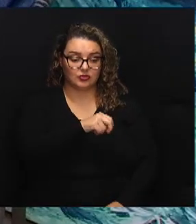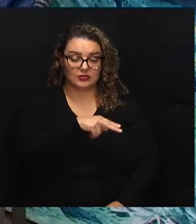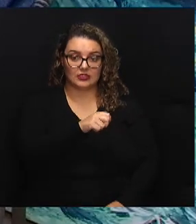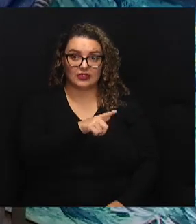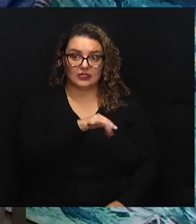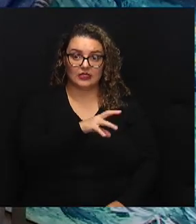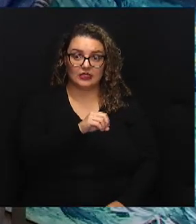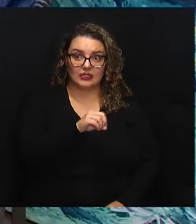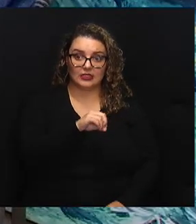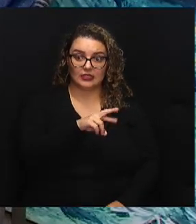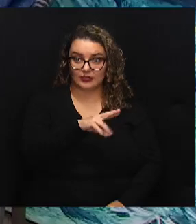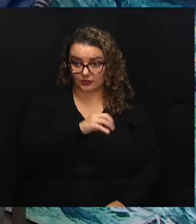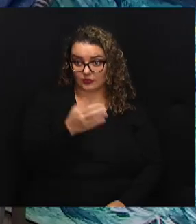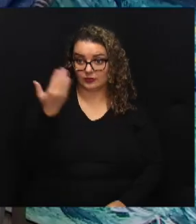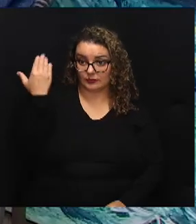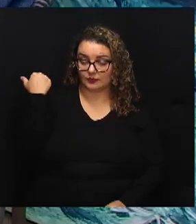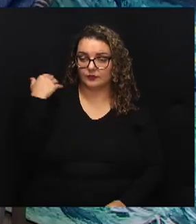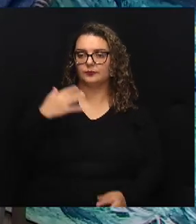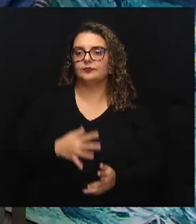que